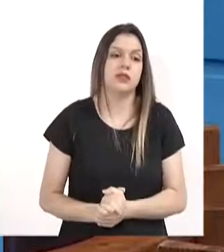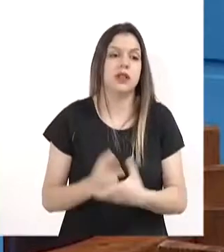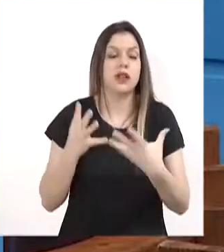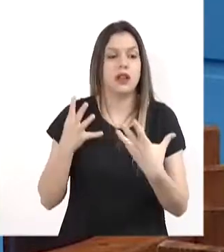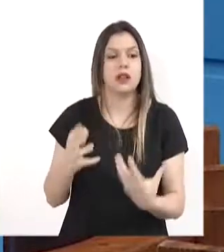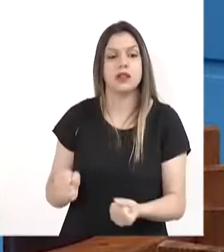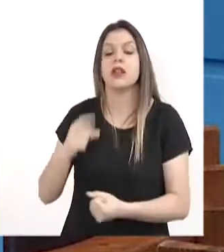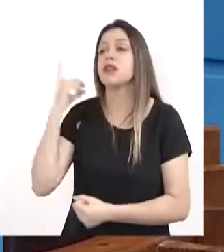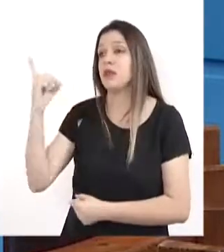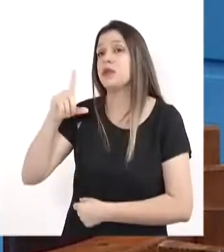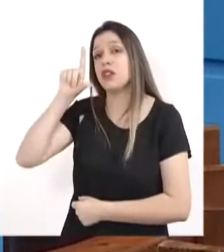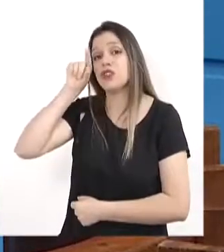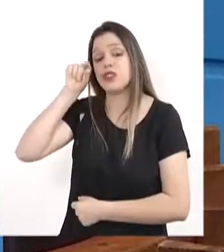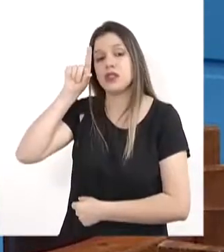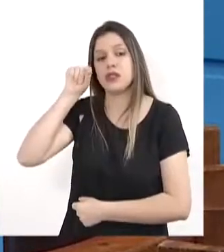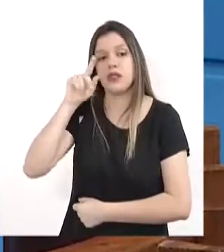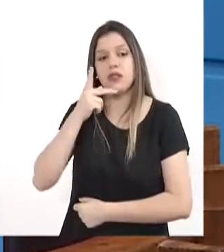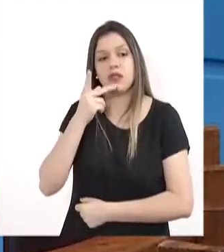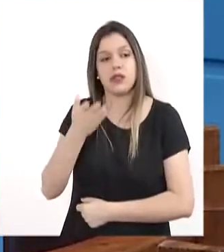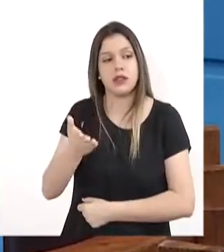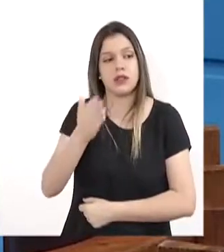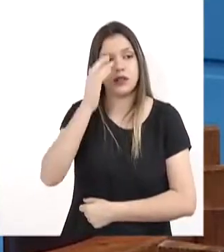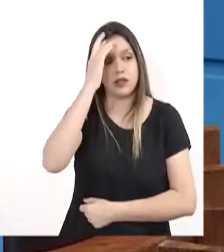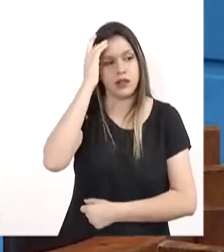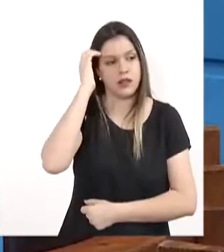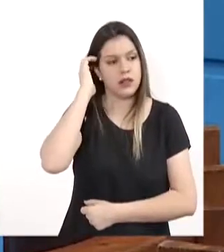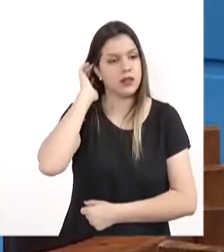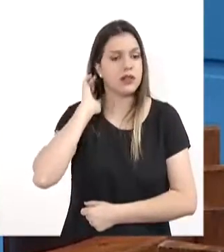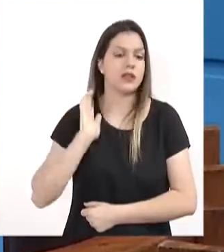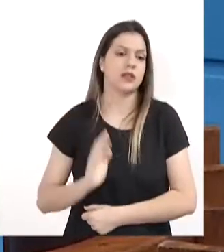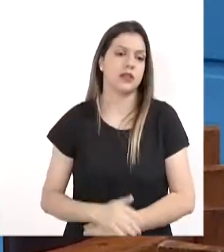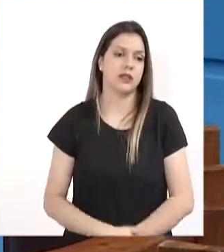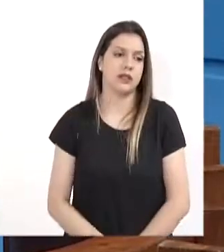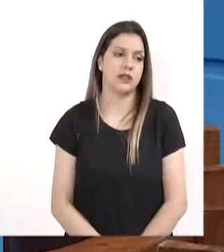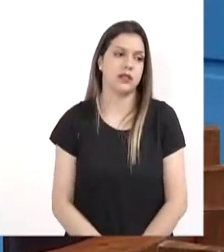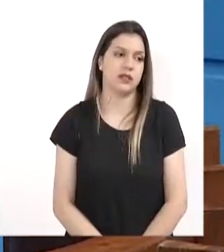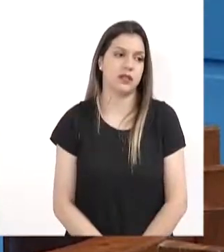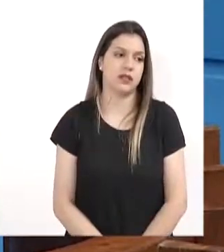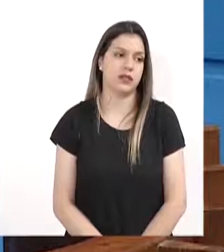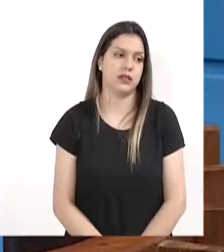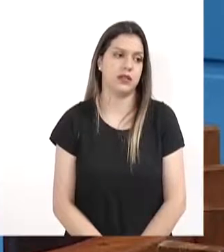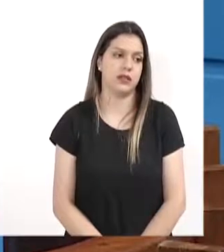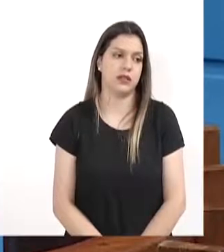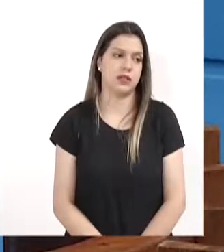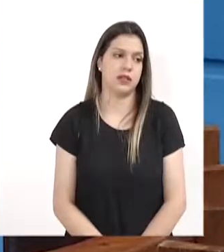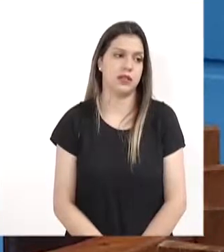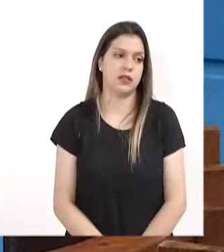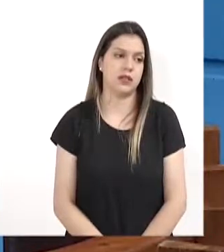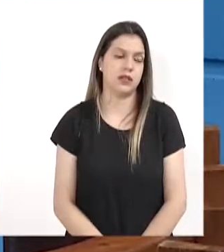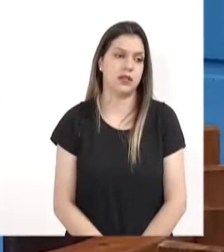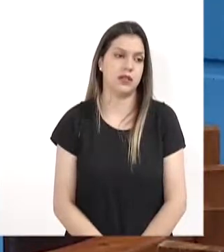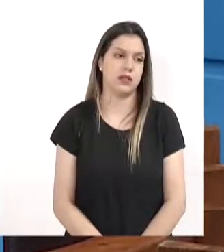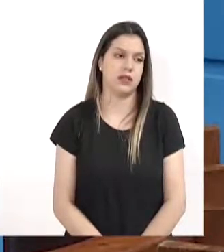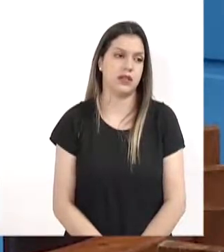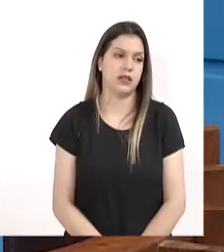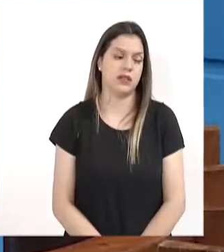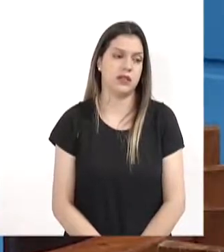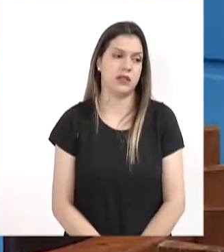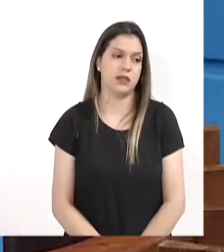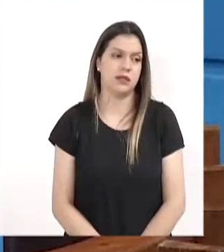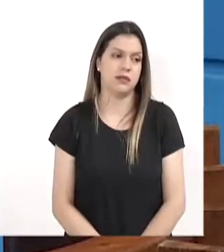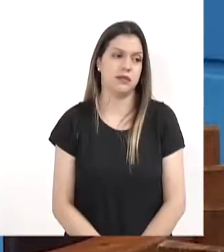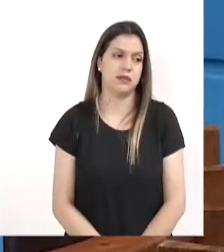ao deputado Gerson Claro, com a devida vênia de sua fundamentação diferente. É isso que acrescenta e